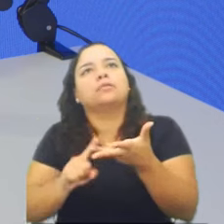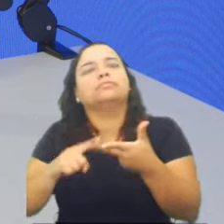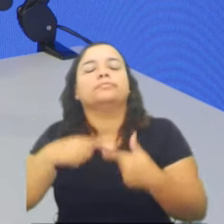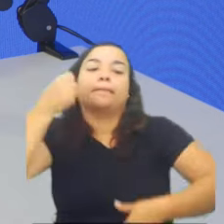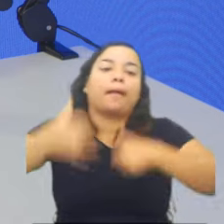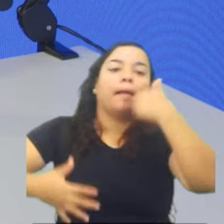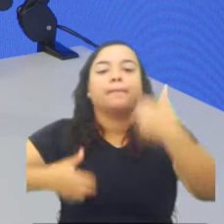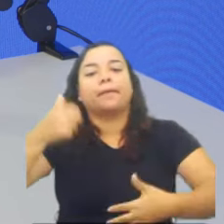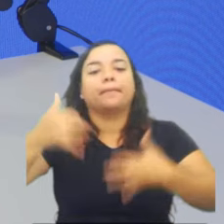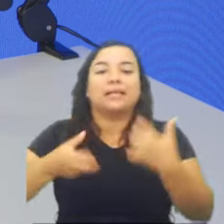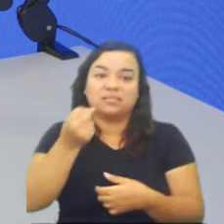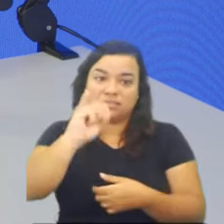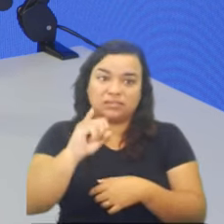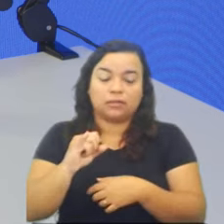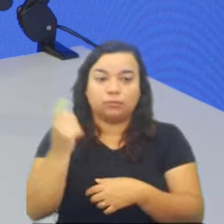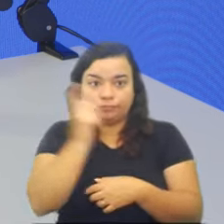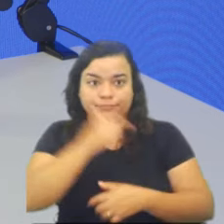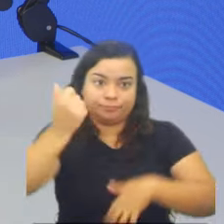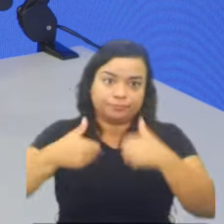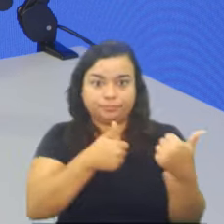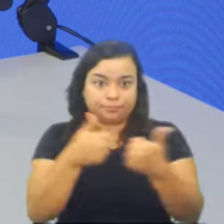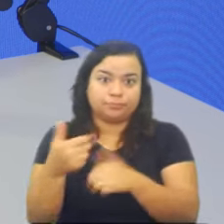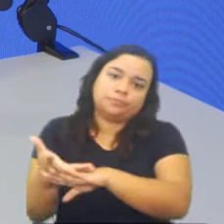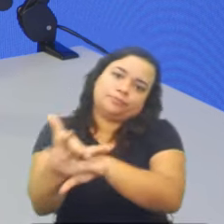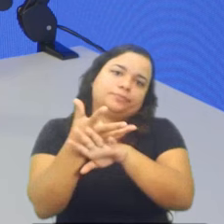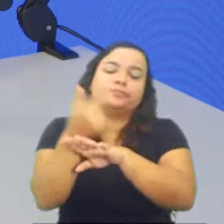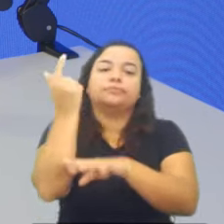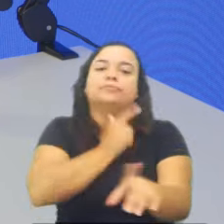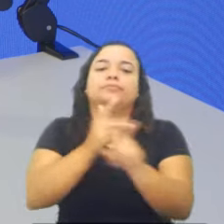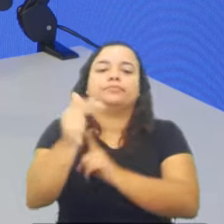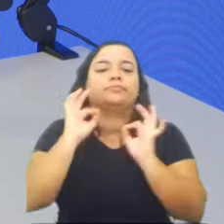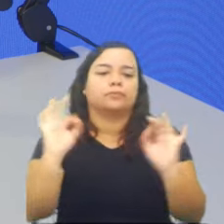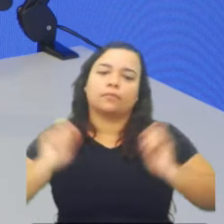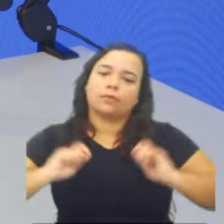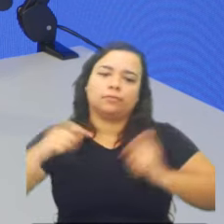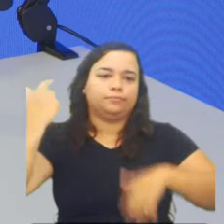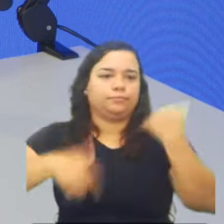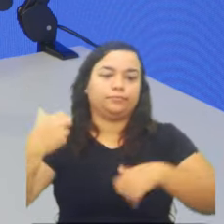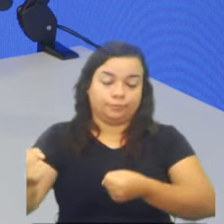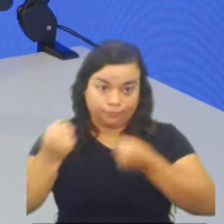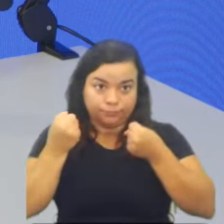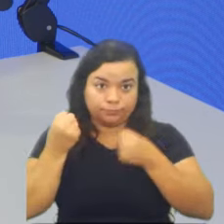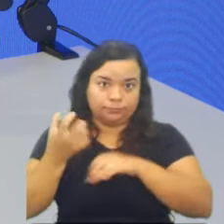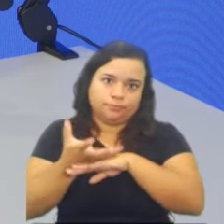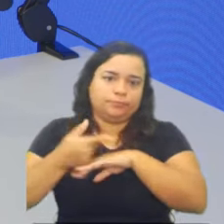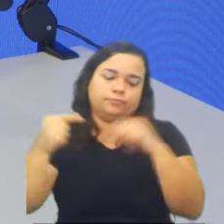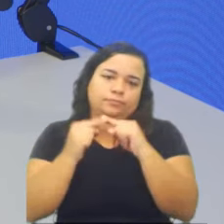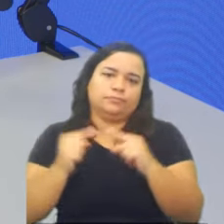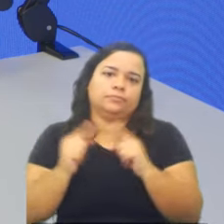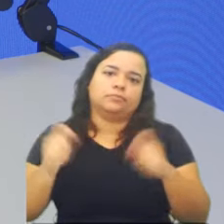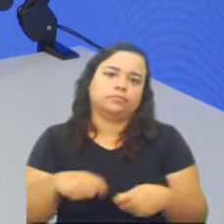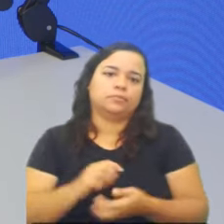depende da sua argumentação você vai né se começa a criar demais sim é uma argumentação muito forte